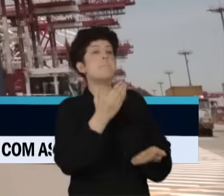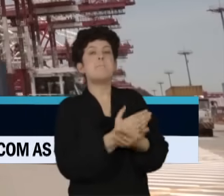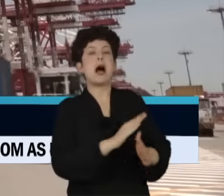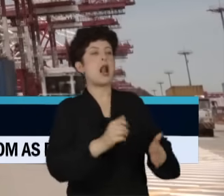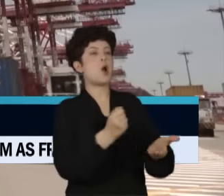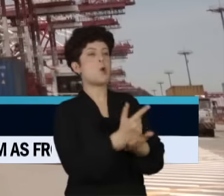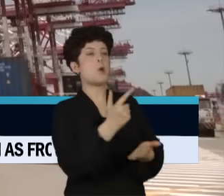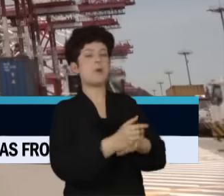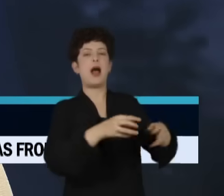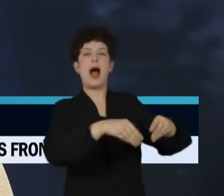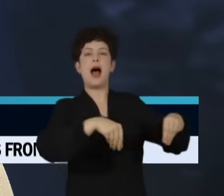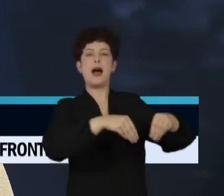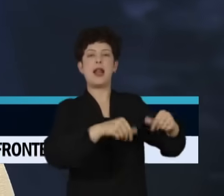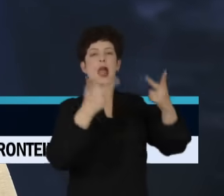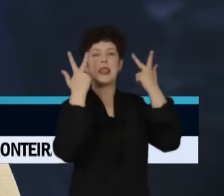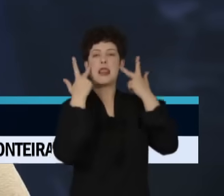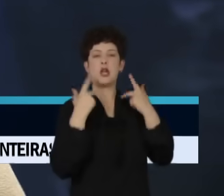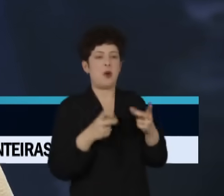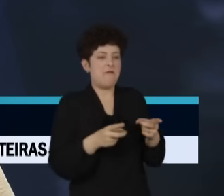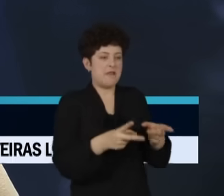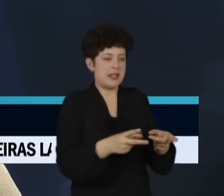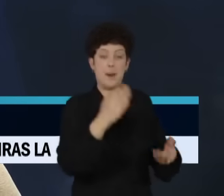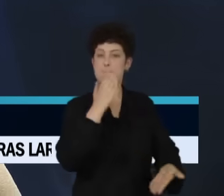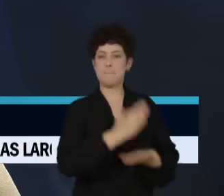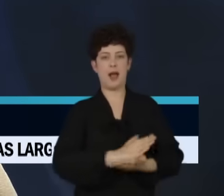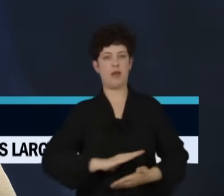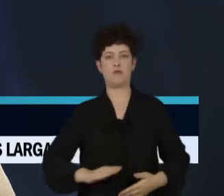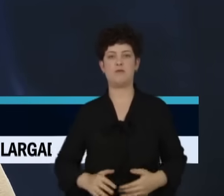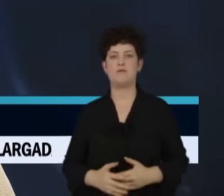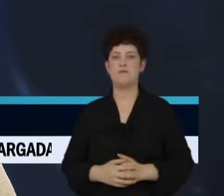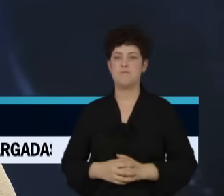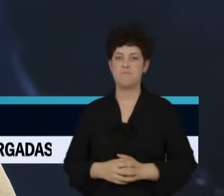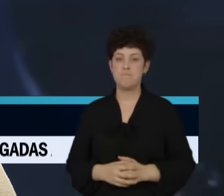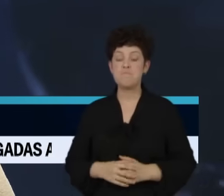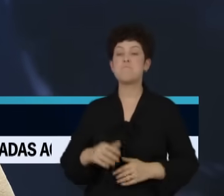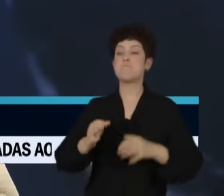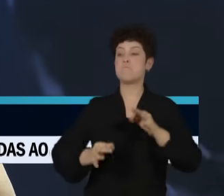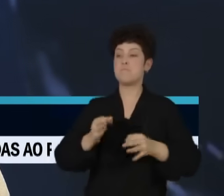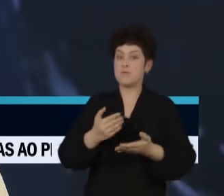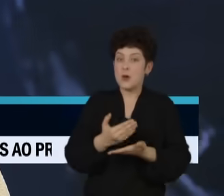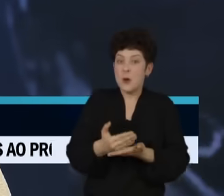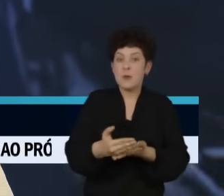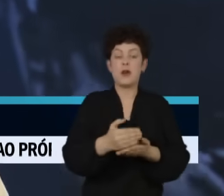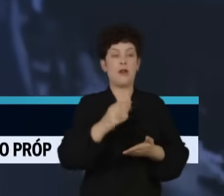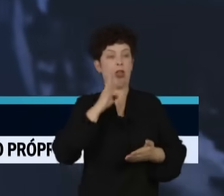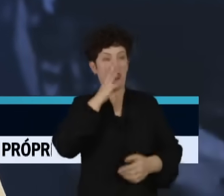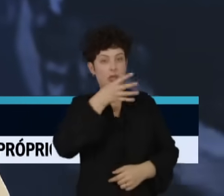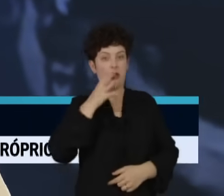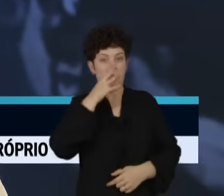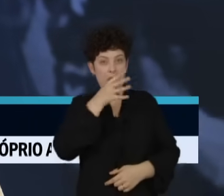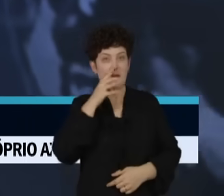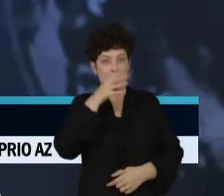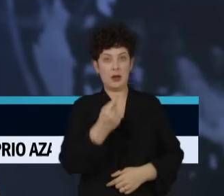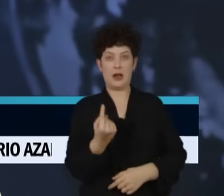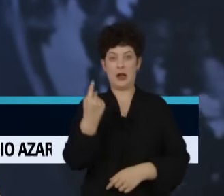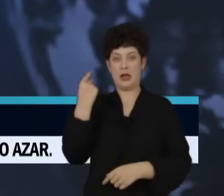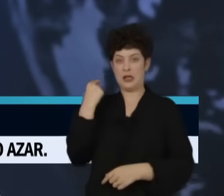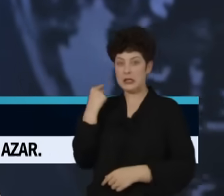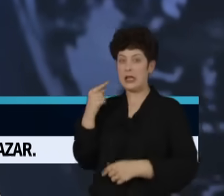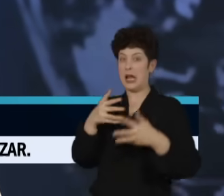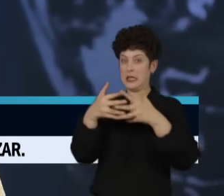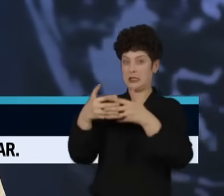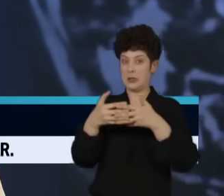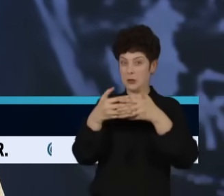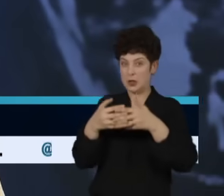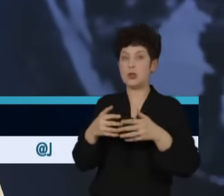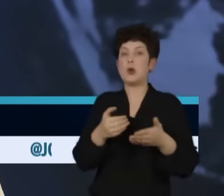areia natural à ilha. A justiça começou a condenar os envolvidos em um dos episódios mais sombrios da história dos Estados